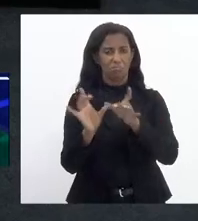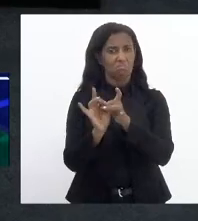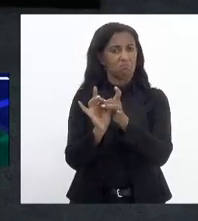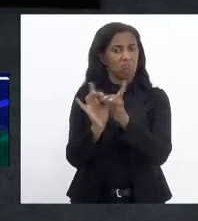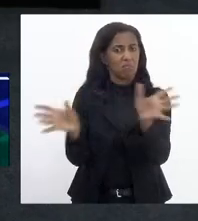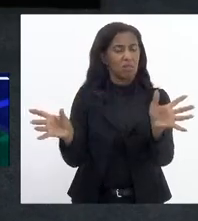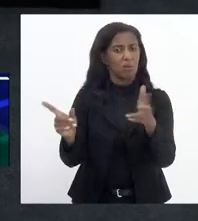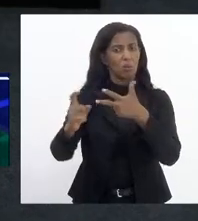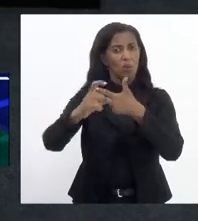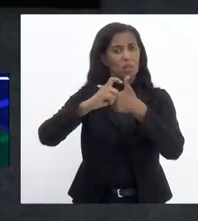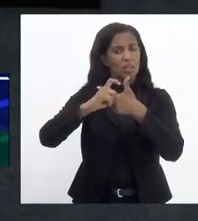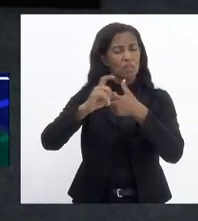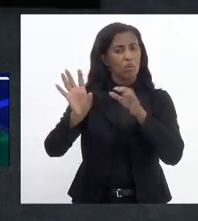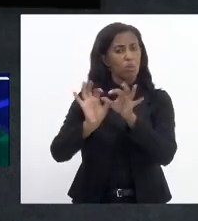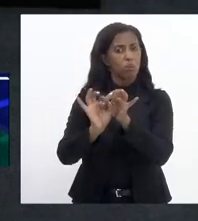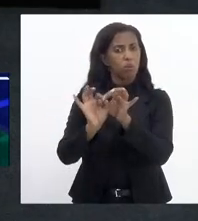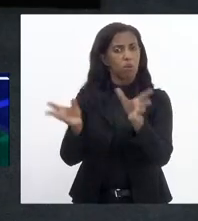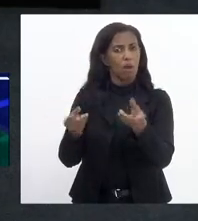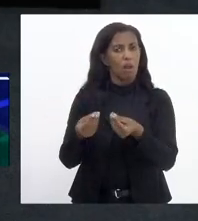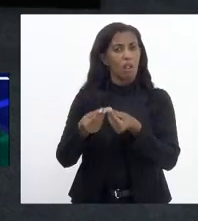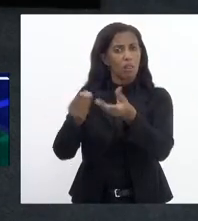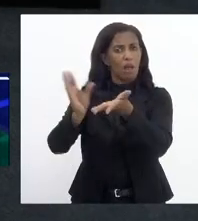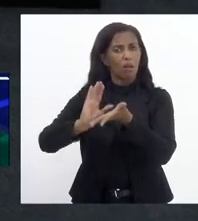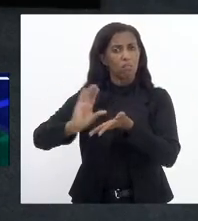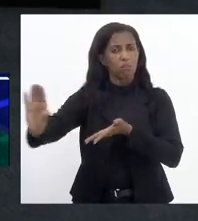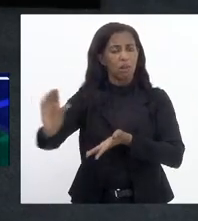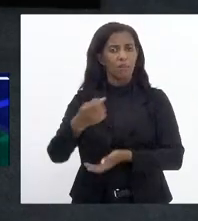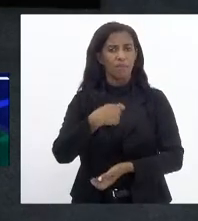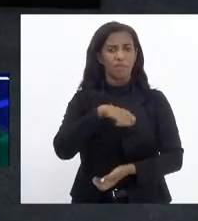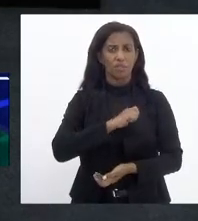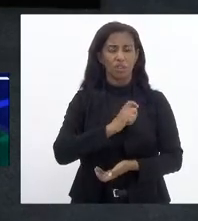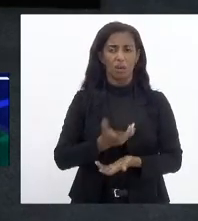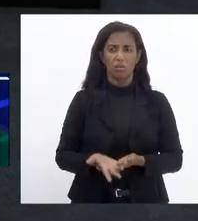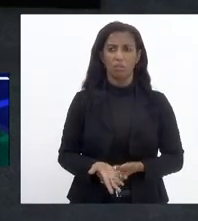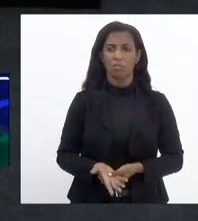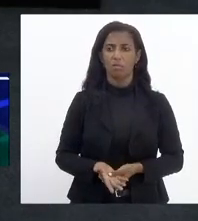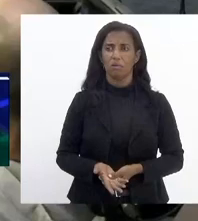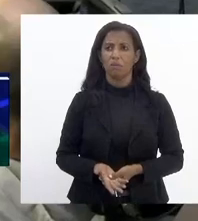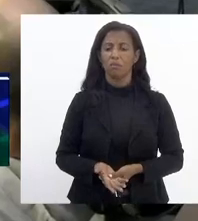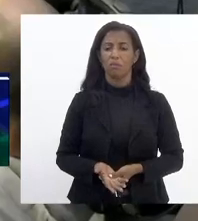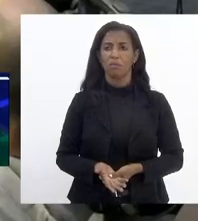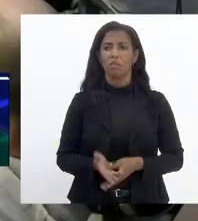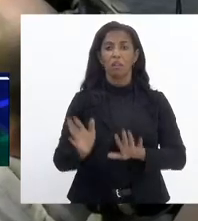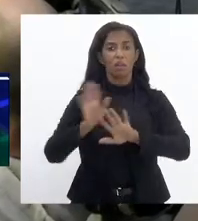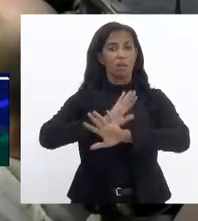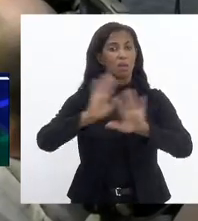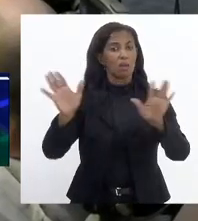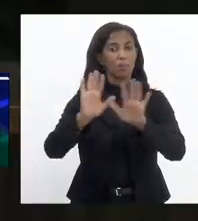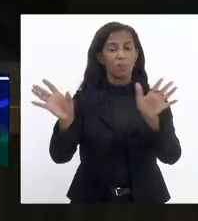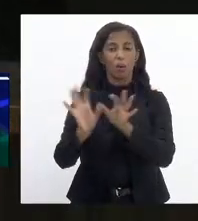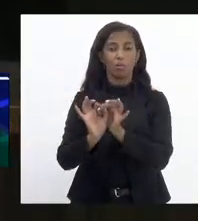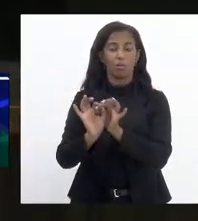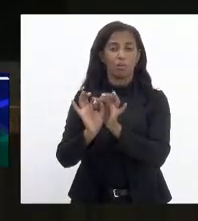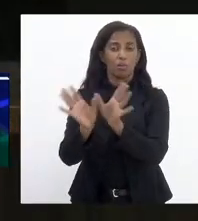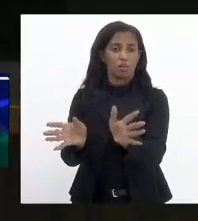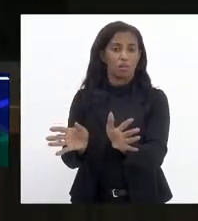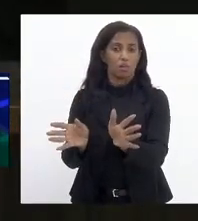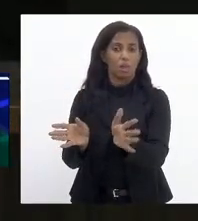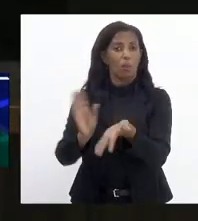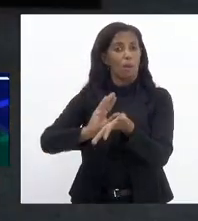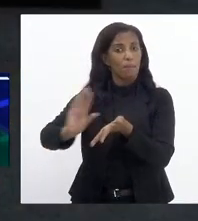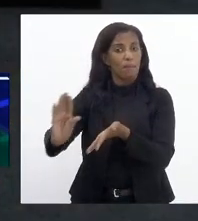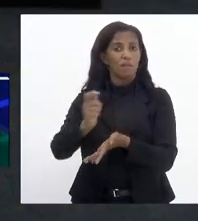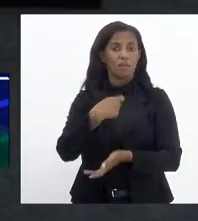para o executivo autorizar benefício fiscal. Autorizativo, deputado. Mas não, não importa que é autorizativo, presidente, é